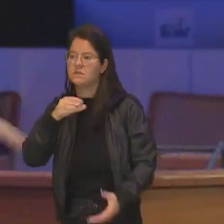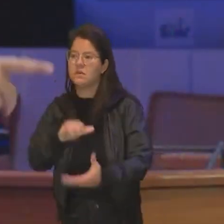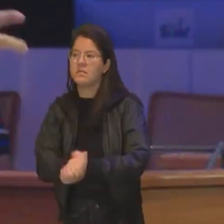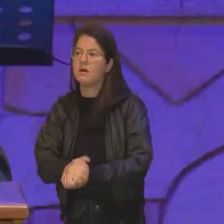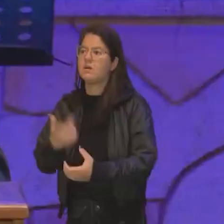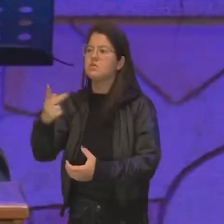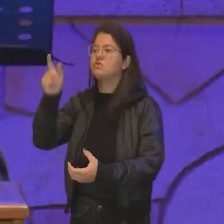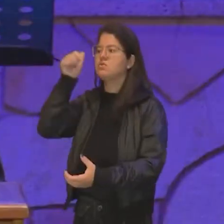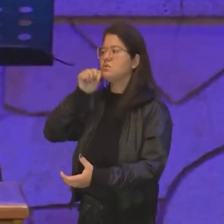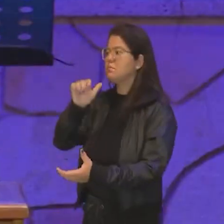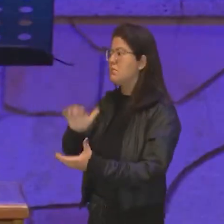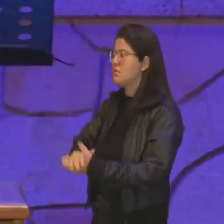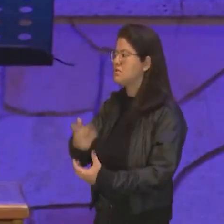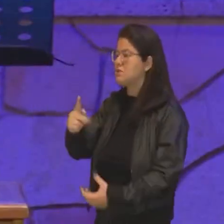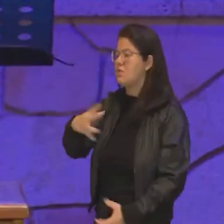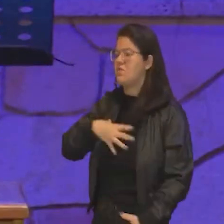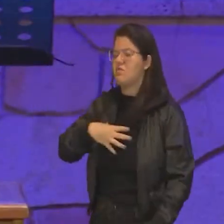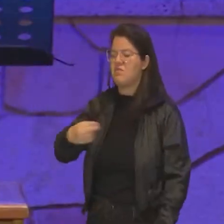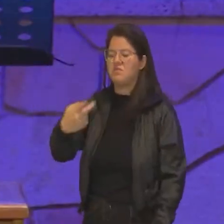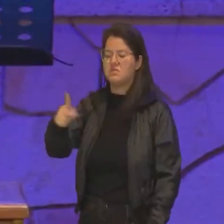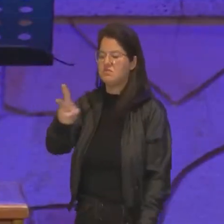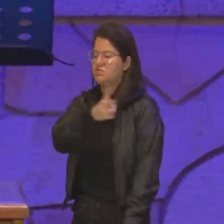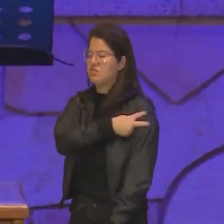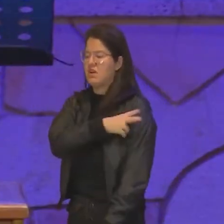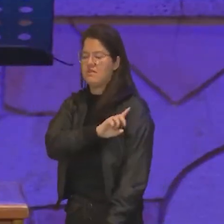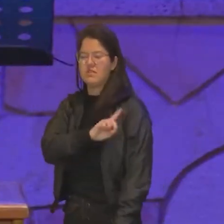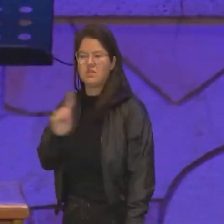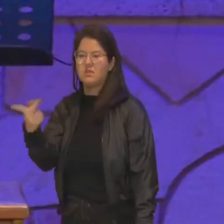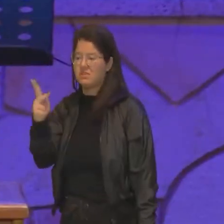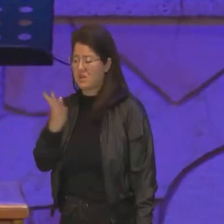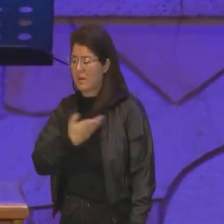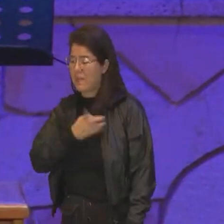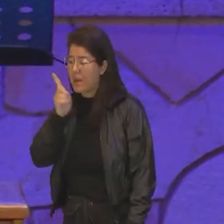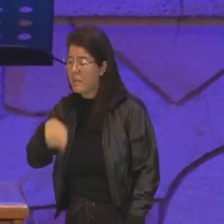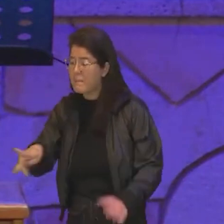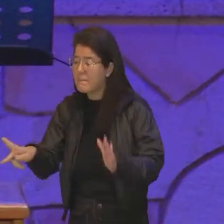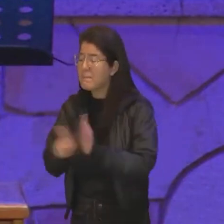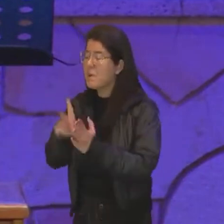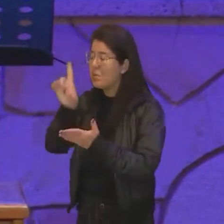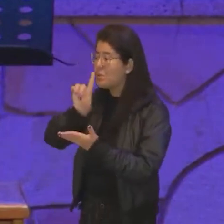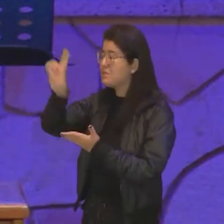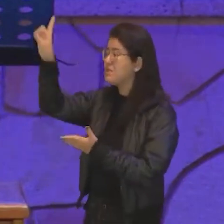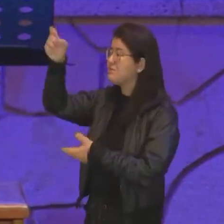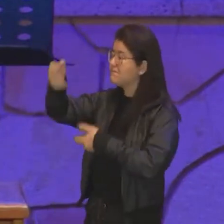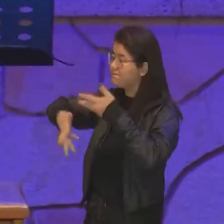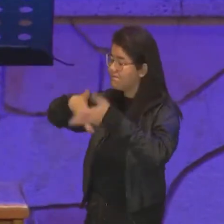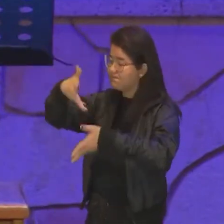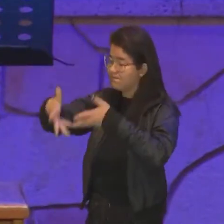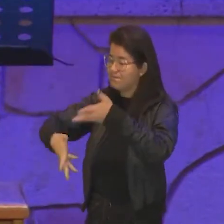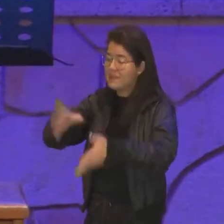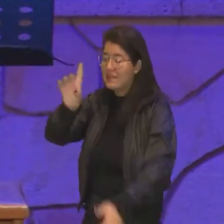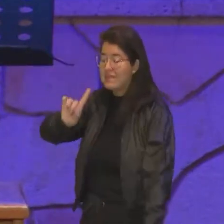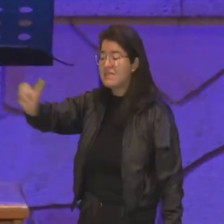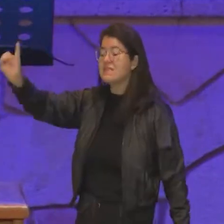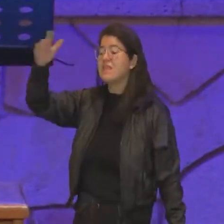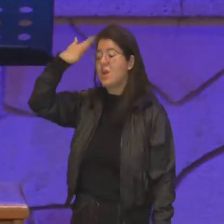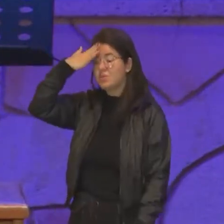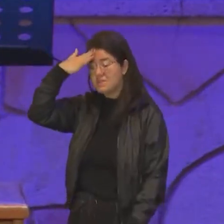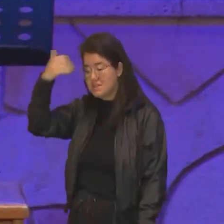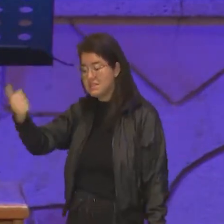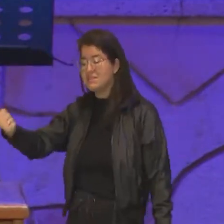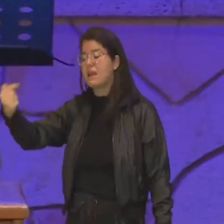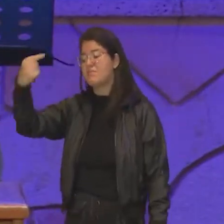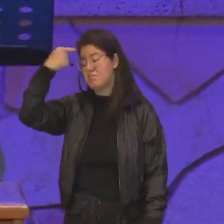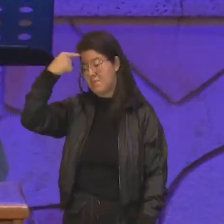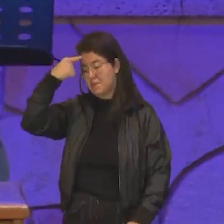esposo, seu filho, o seu patrão, não é o seu amigo, não, é o próprio Deus que está dizendo para você assim, eu que sei o pensamento que eu